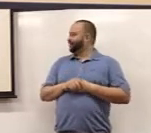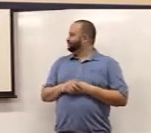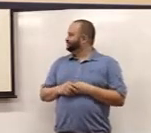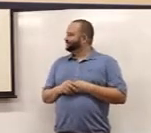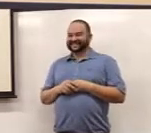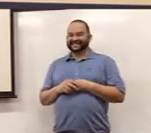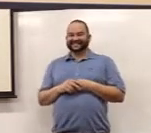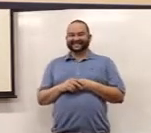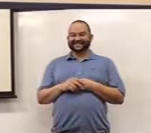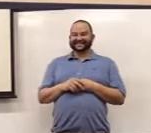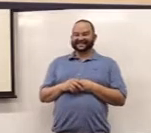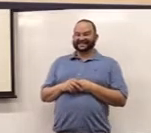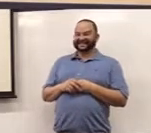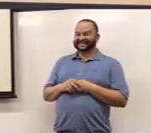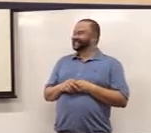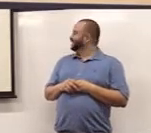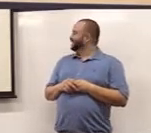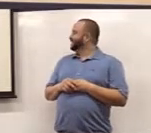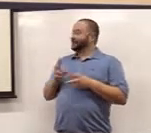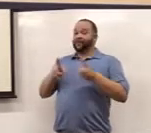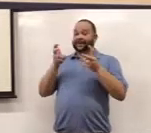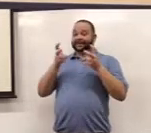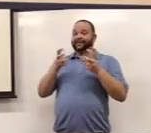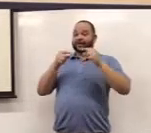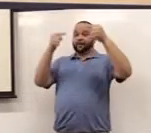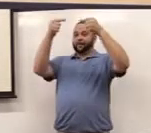tinha nenhuma nota alterada, para essa aqui, eu já tenho duas.